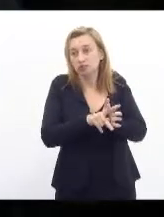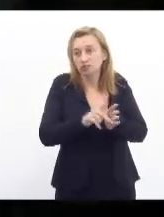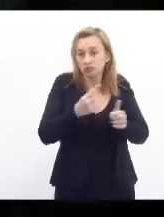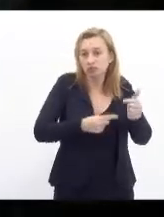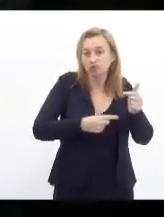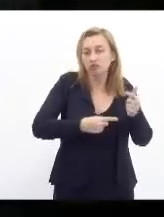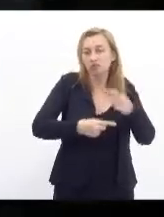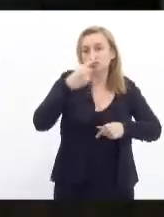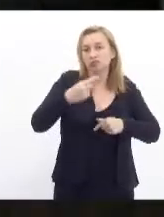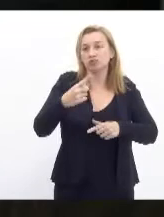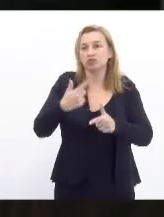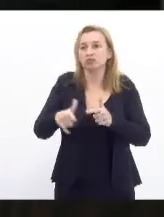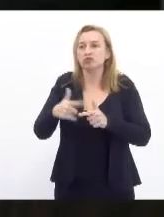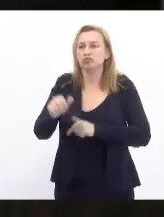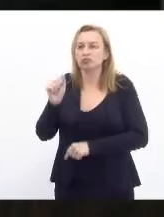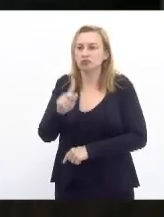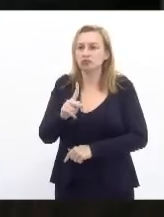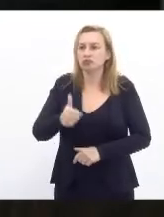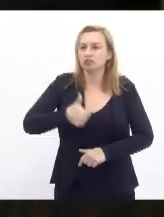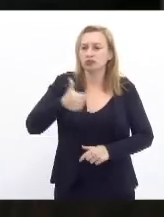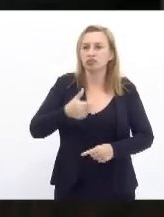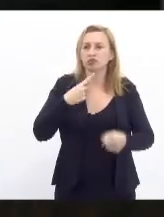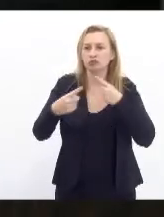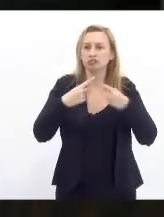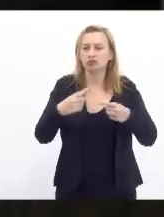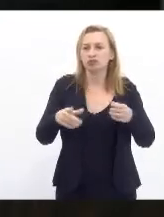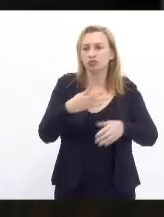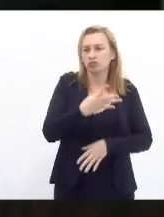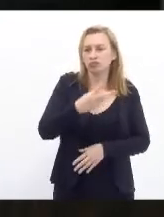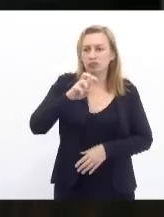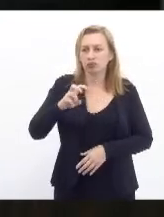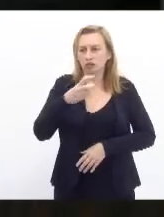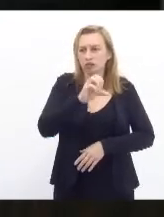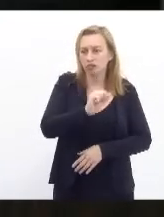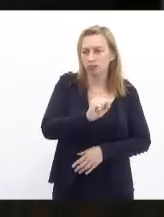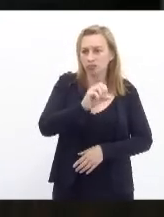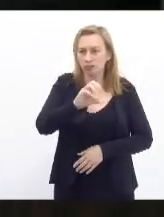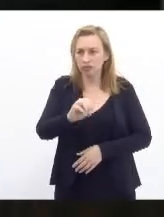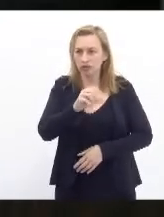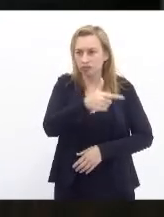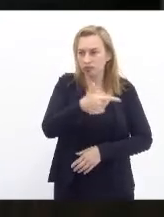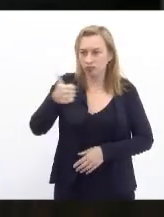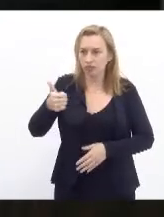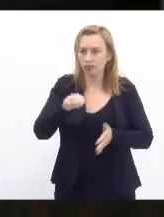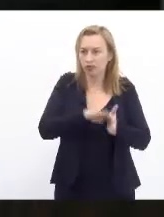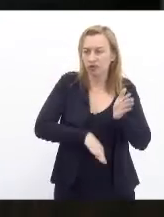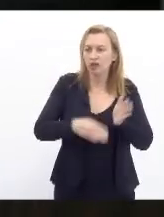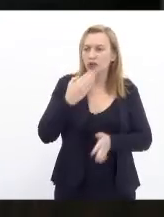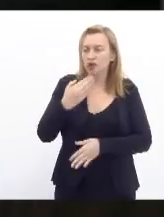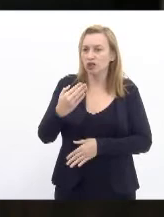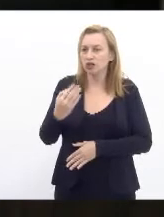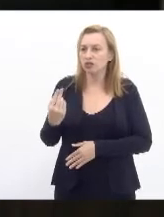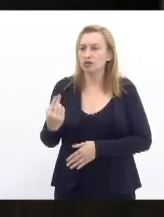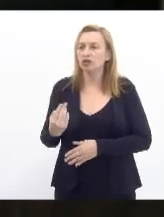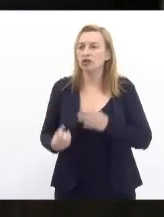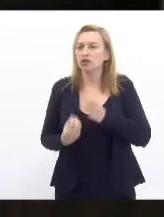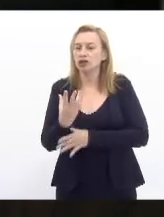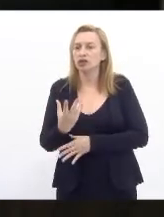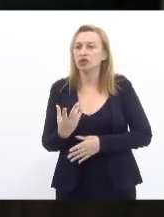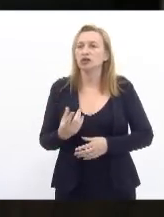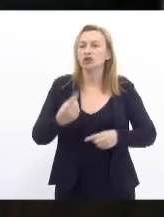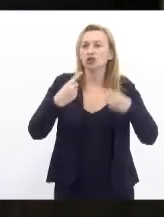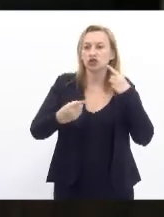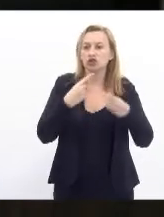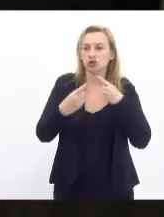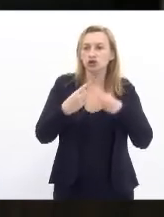o problema. Tramitação ordinária, primeira discussão, projeto de lei 4580 de 21, retirado a pedido dos autores. Em discussão única,